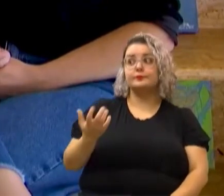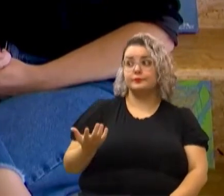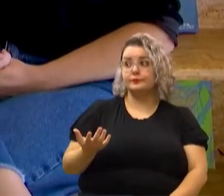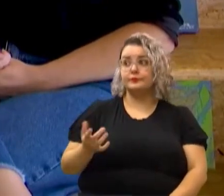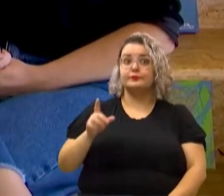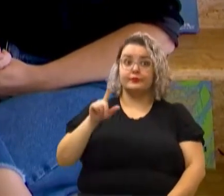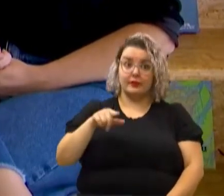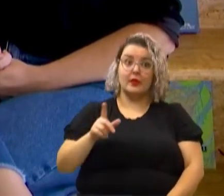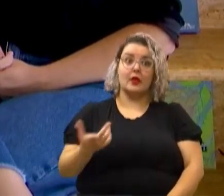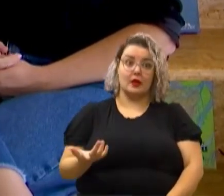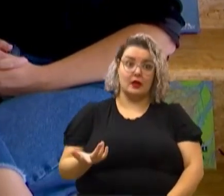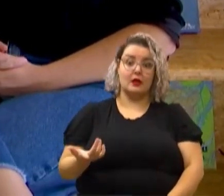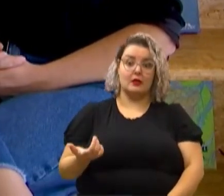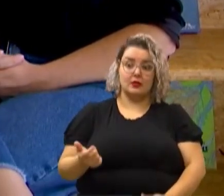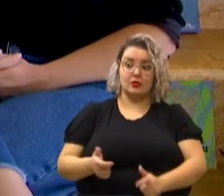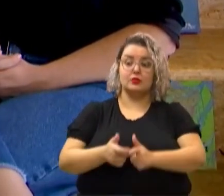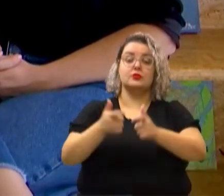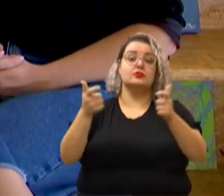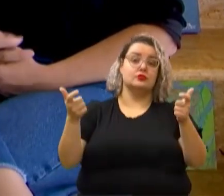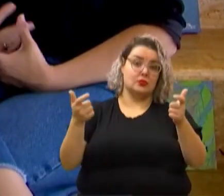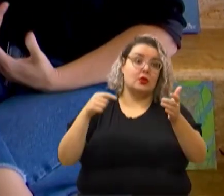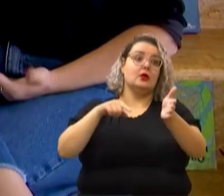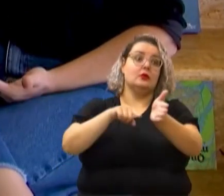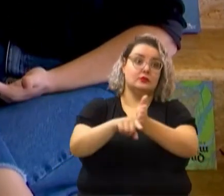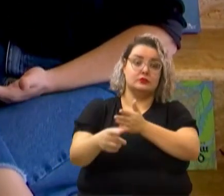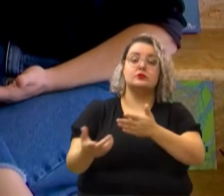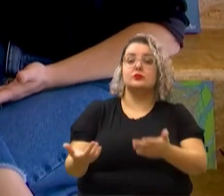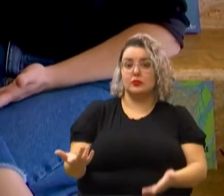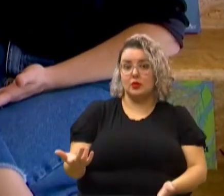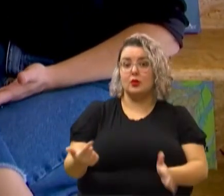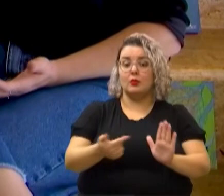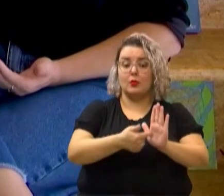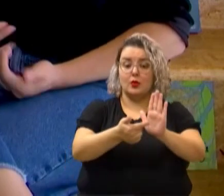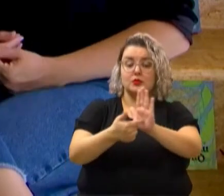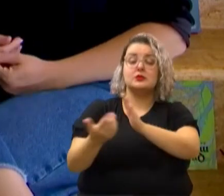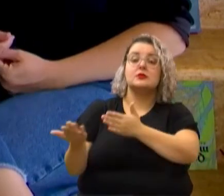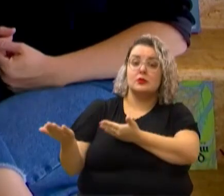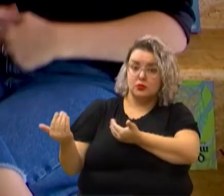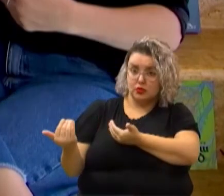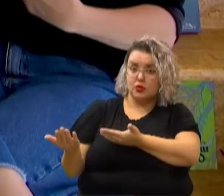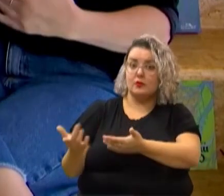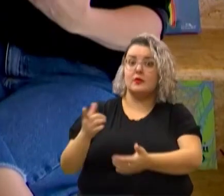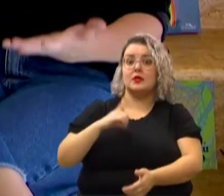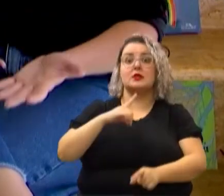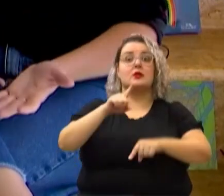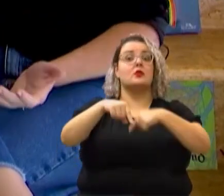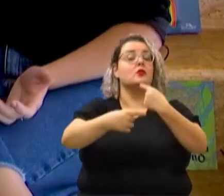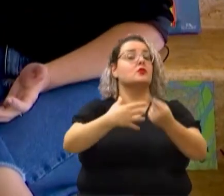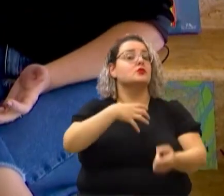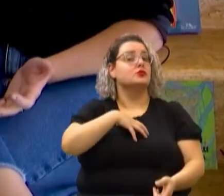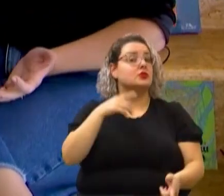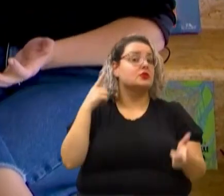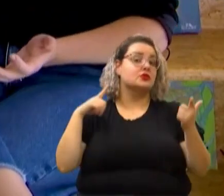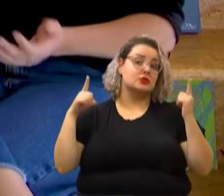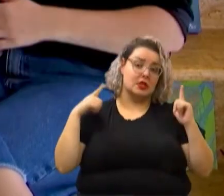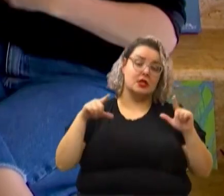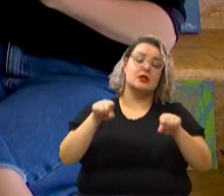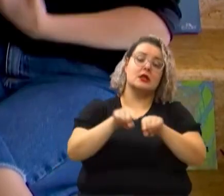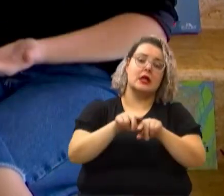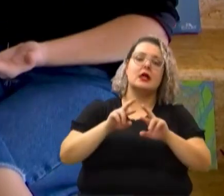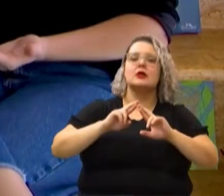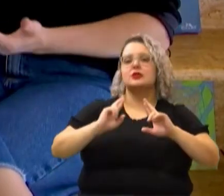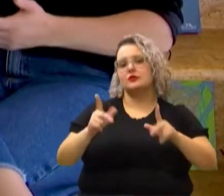é um grande é um grande uma grande questão mostrar hoje para o jovem que existem outras formas de lazer também